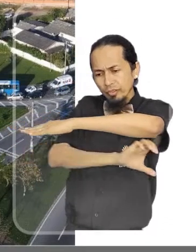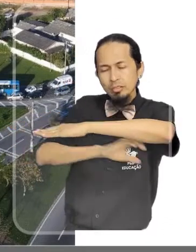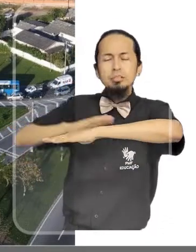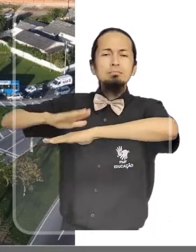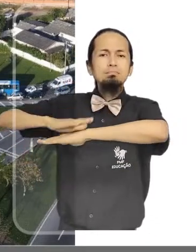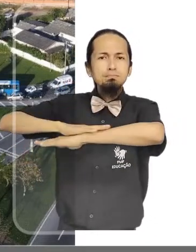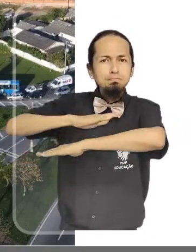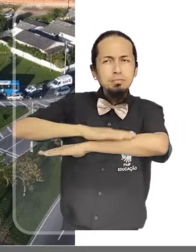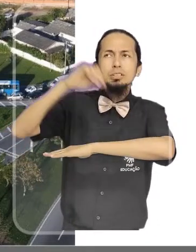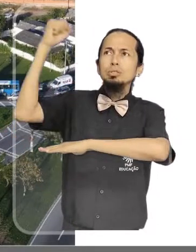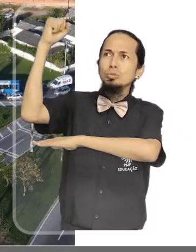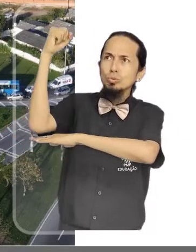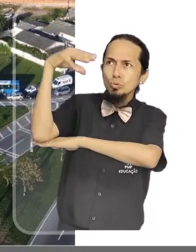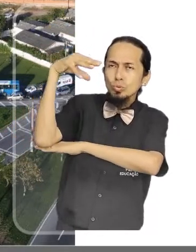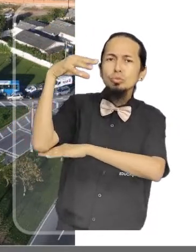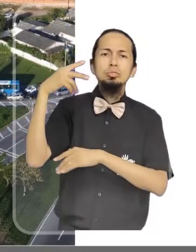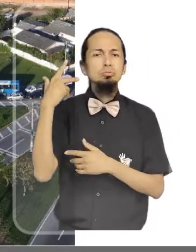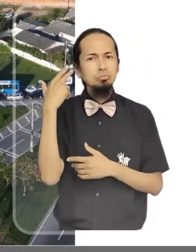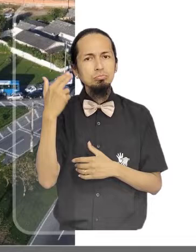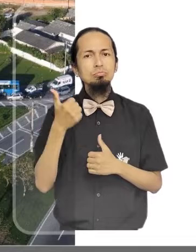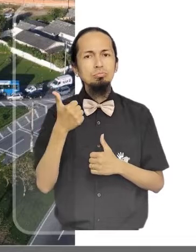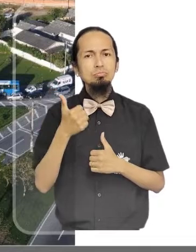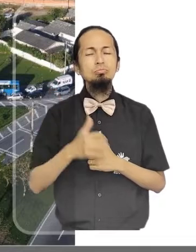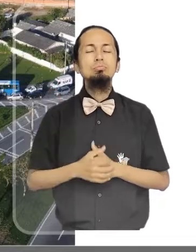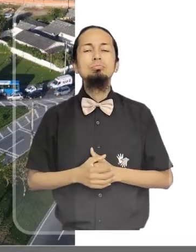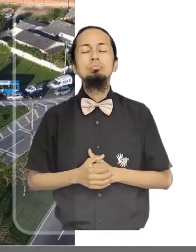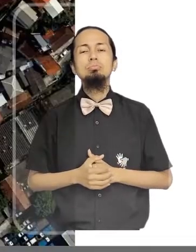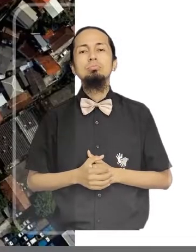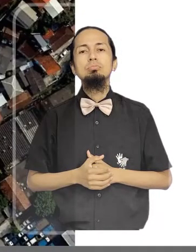saneamento básico e iluminação pública.